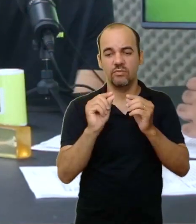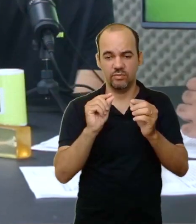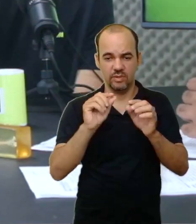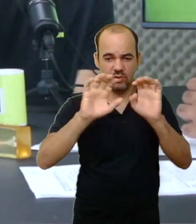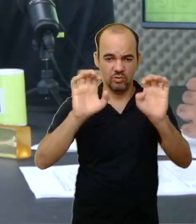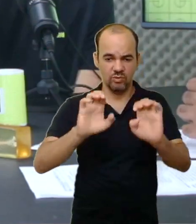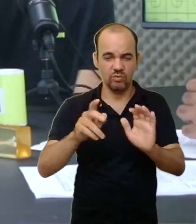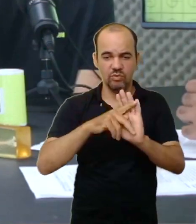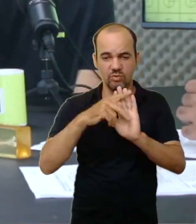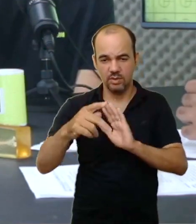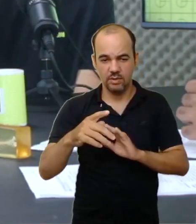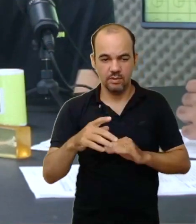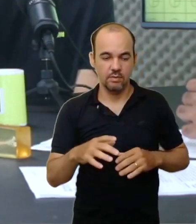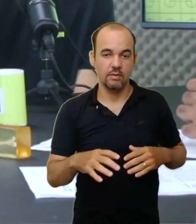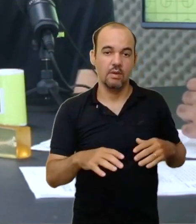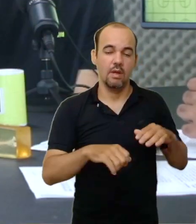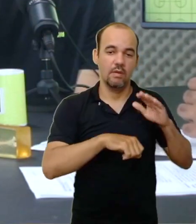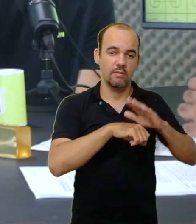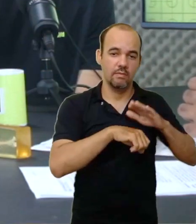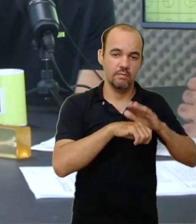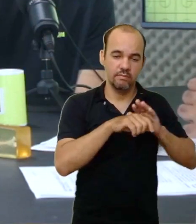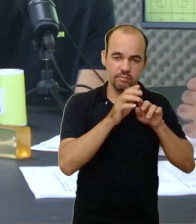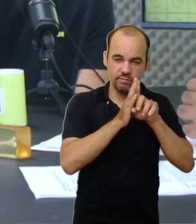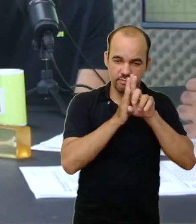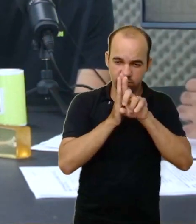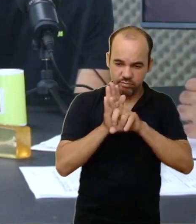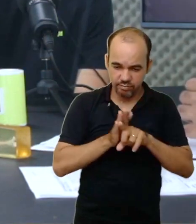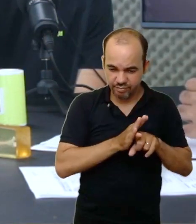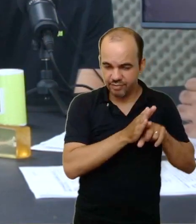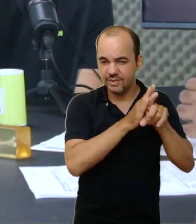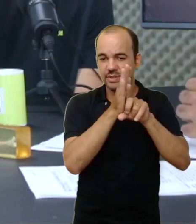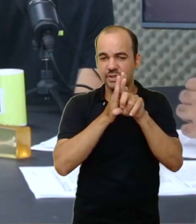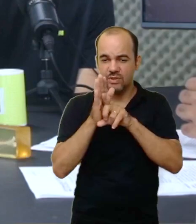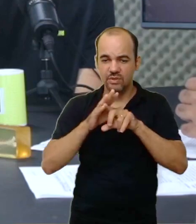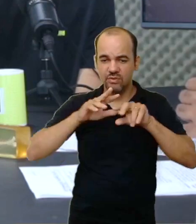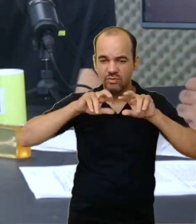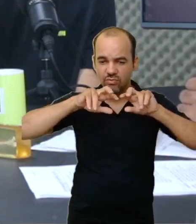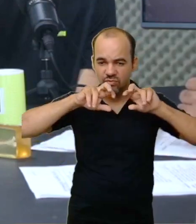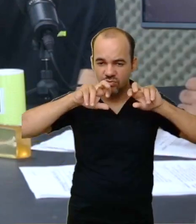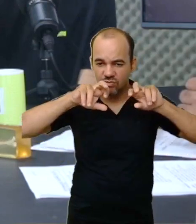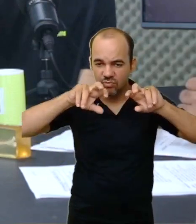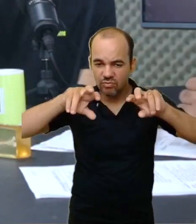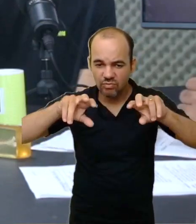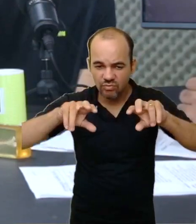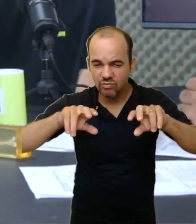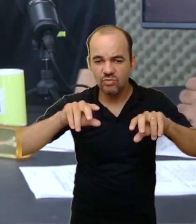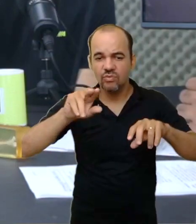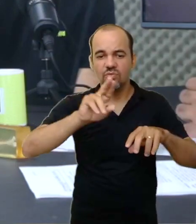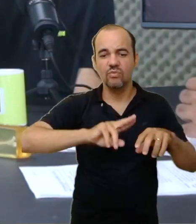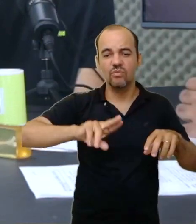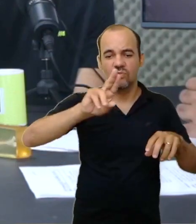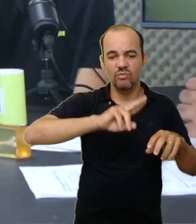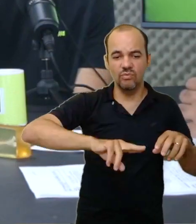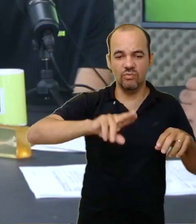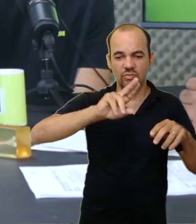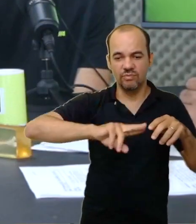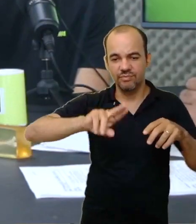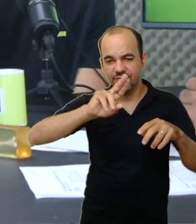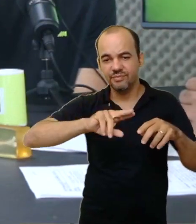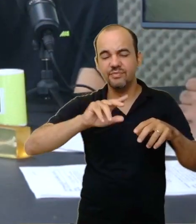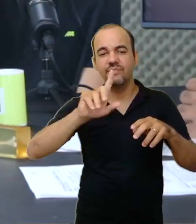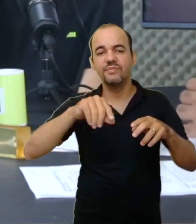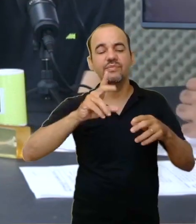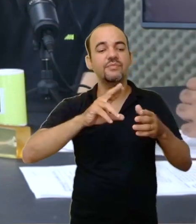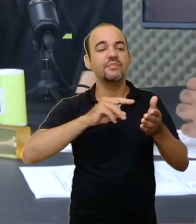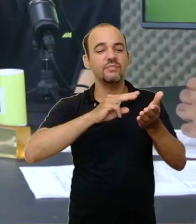minha pesquisa, ela volta a isso, né? O uso de isótopos estáveis é uma